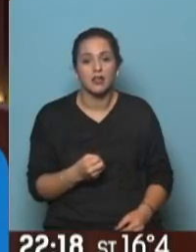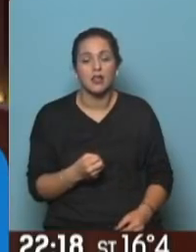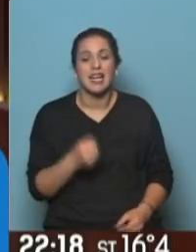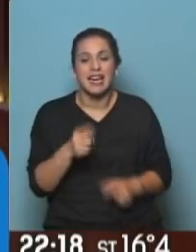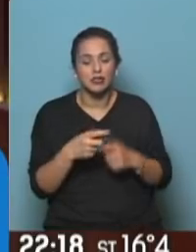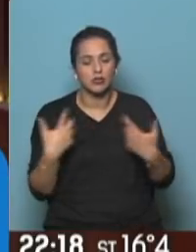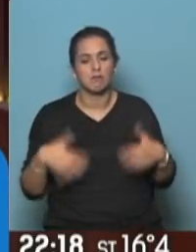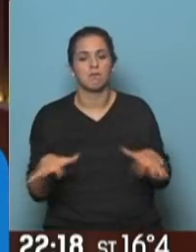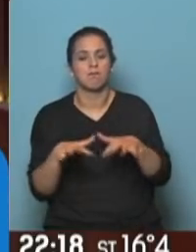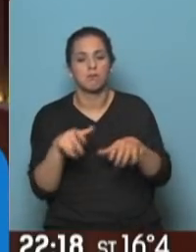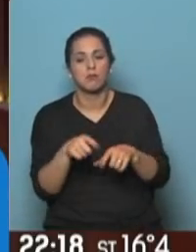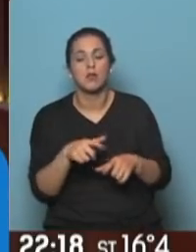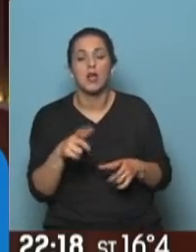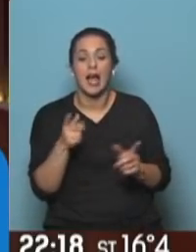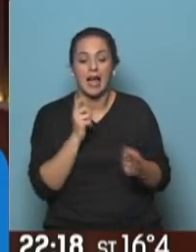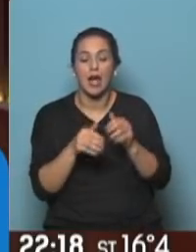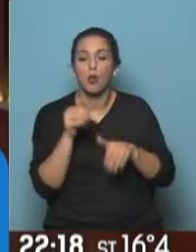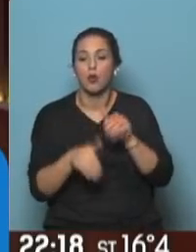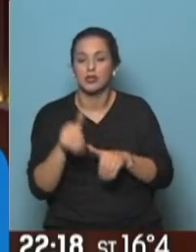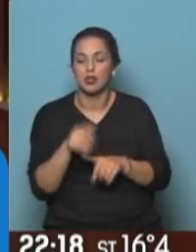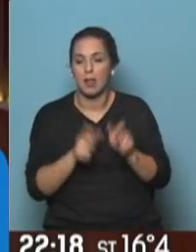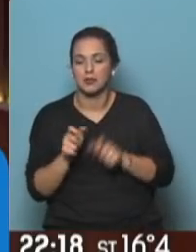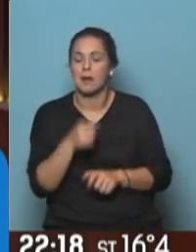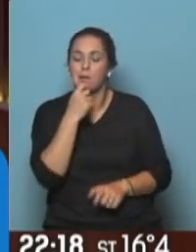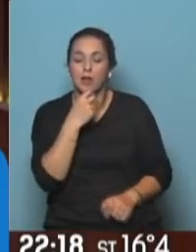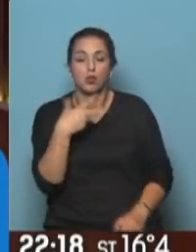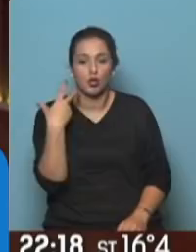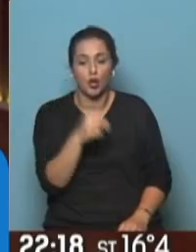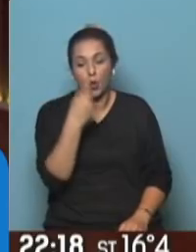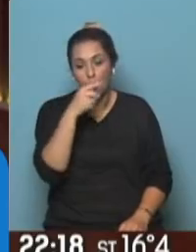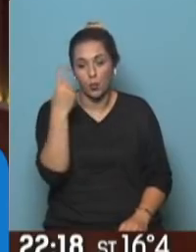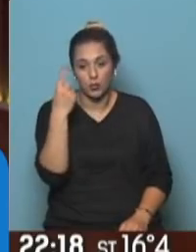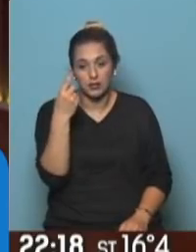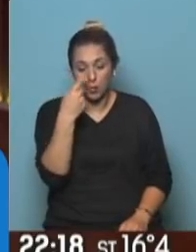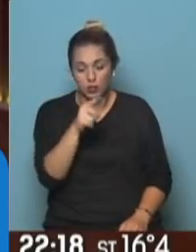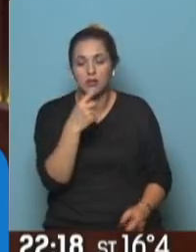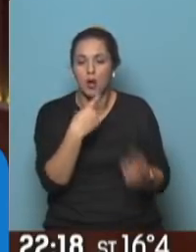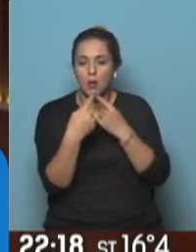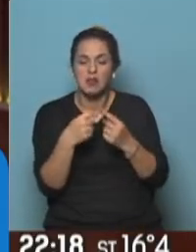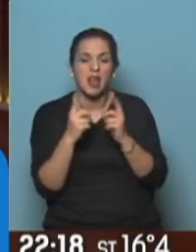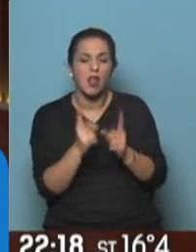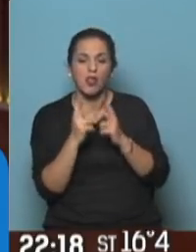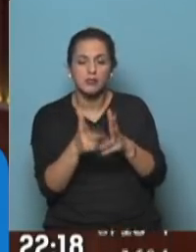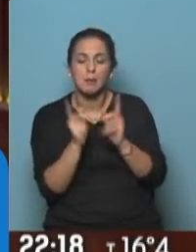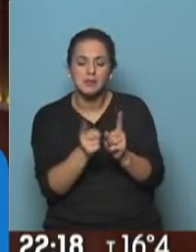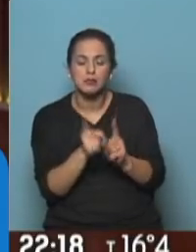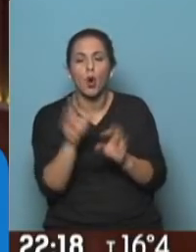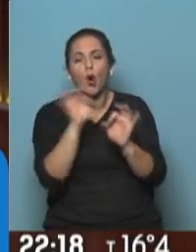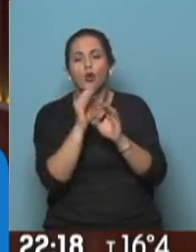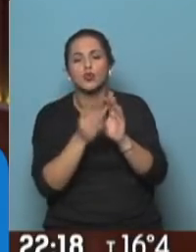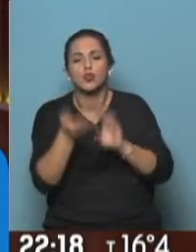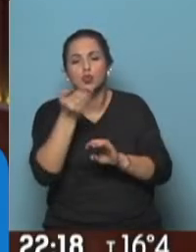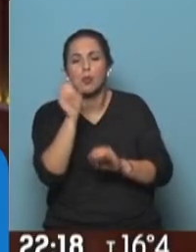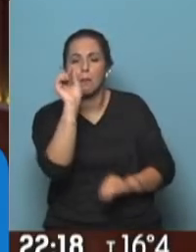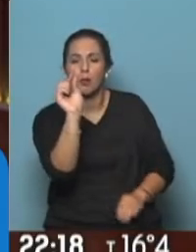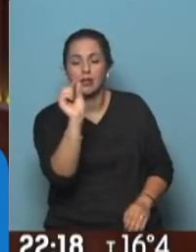comoção se vai transferir aos votantes. O rechazo, por exemplo, a última encuesta dijo que sigue igual ou subiu um pouquinho. Não